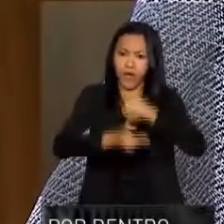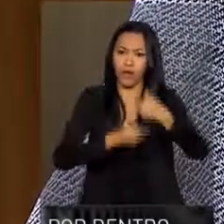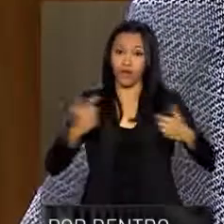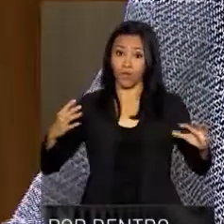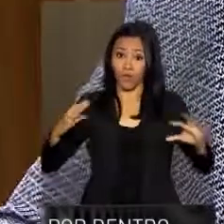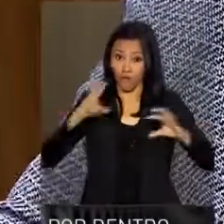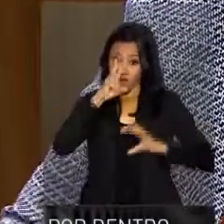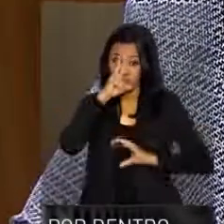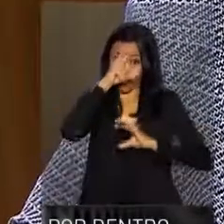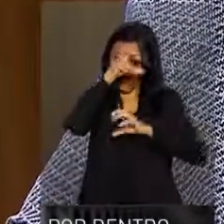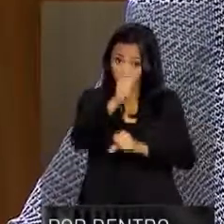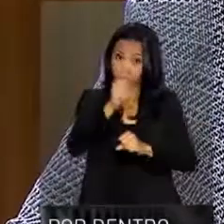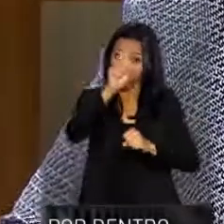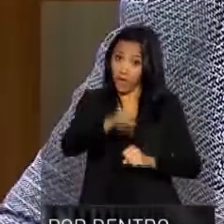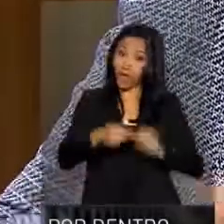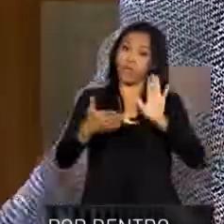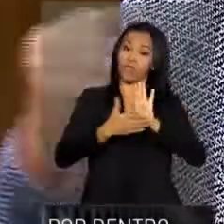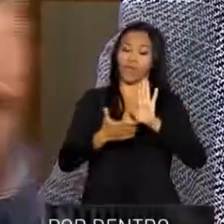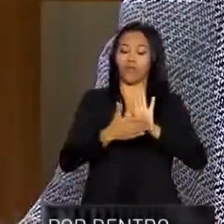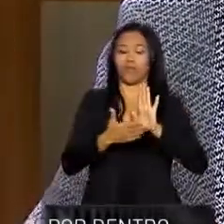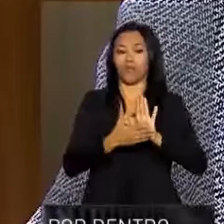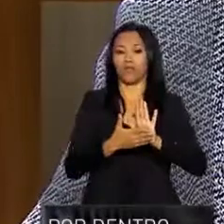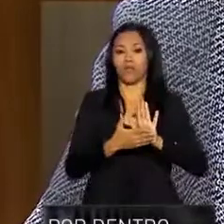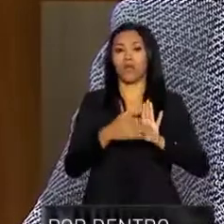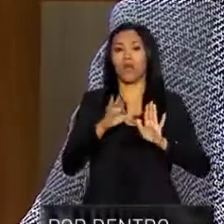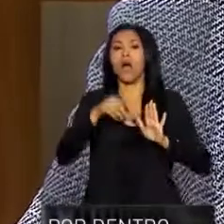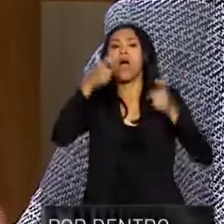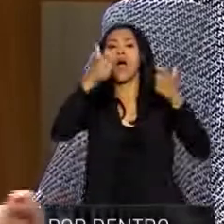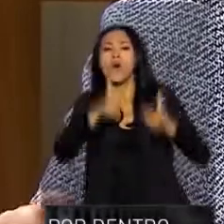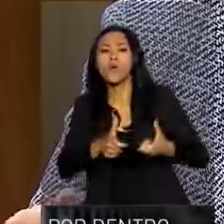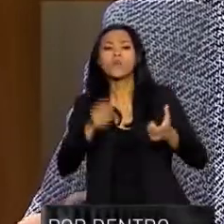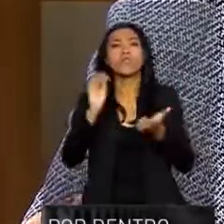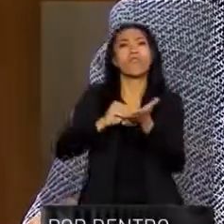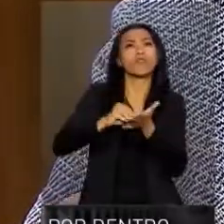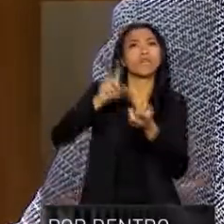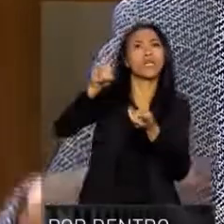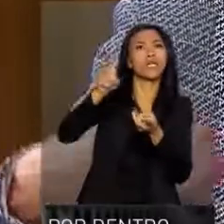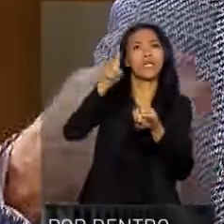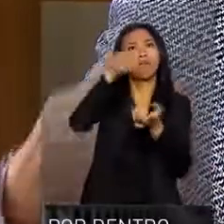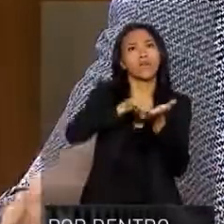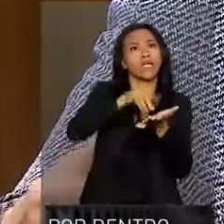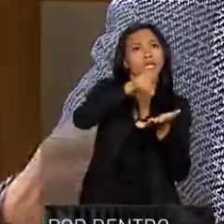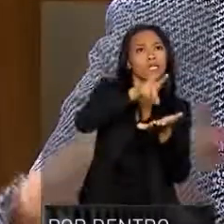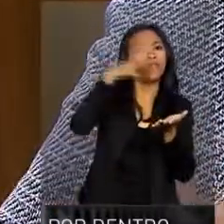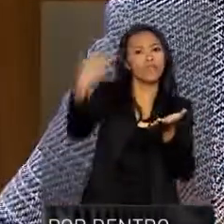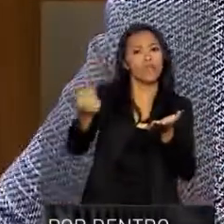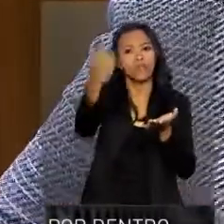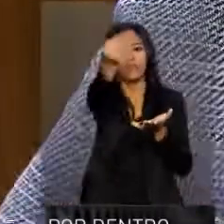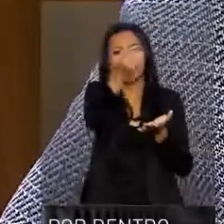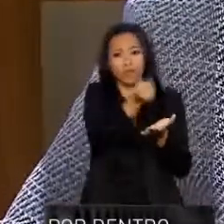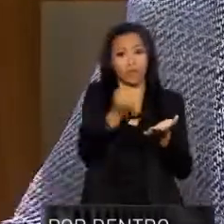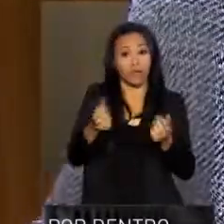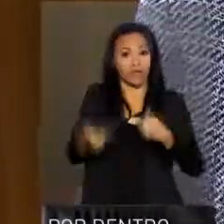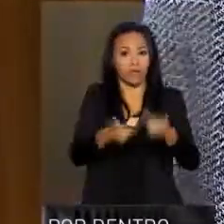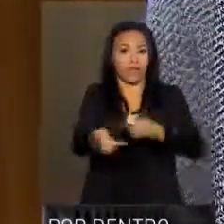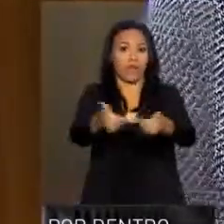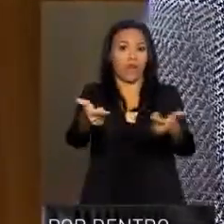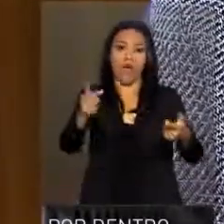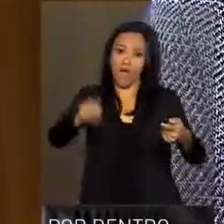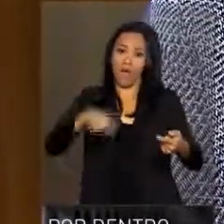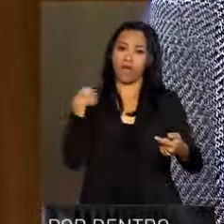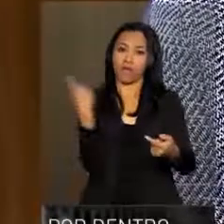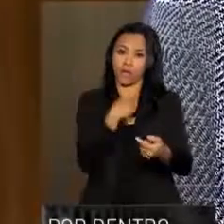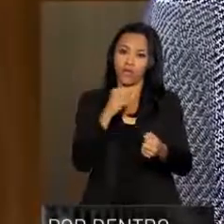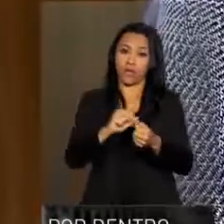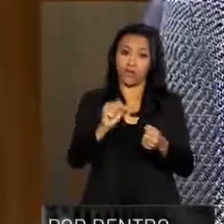brasil mulher é juntando forças onde você tem que tá faltando aqui vamos trabalhar aqui vamos fazer isso então é o que nós estamos fazendo com